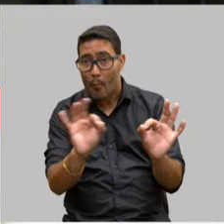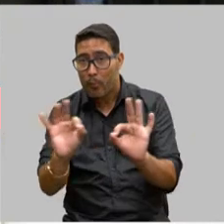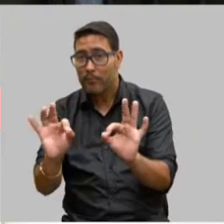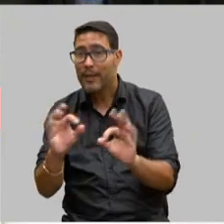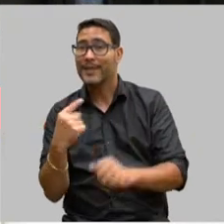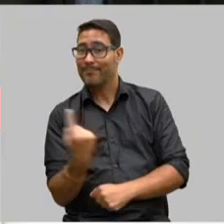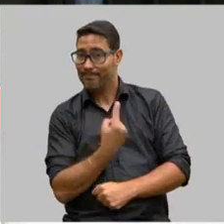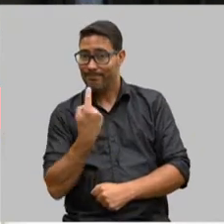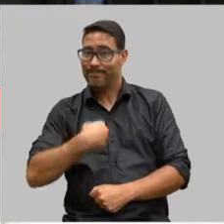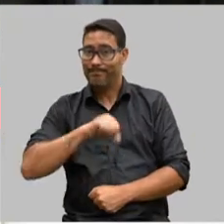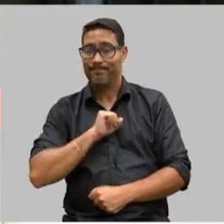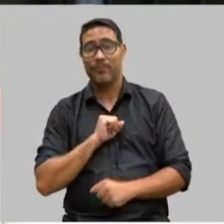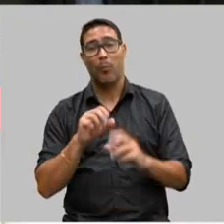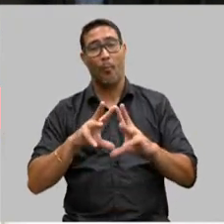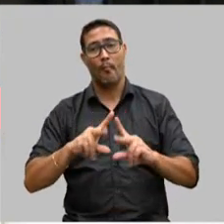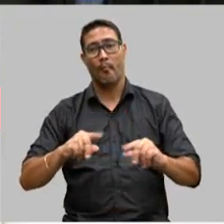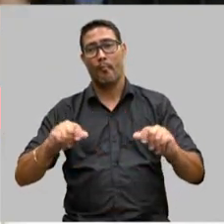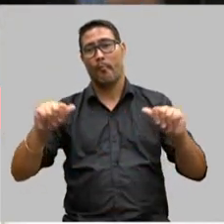nada.